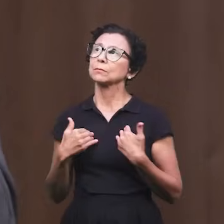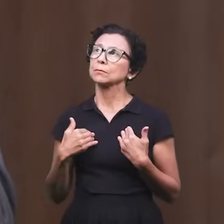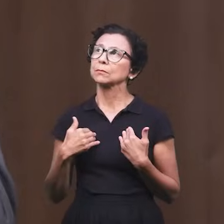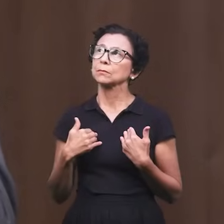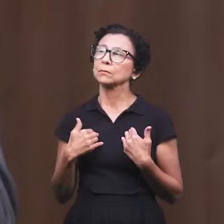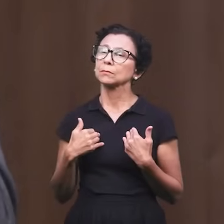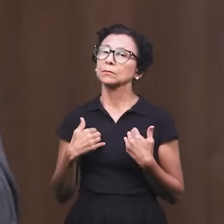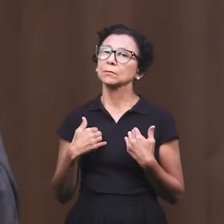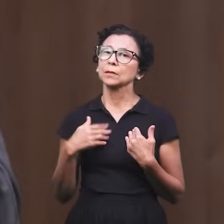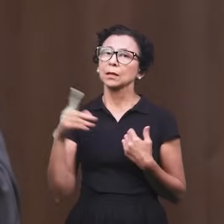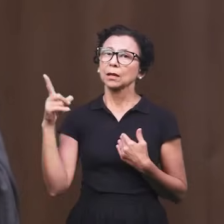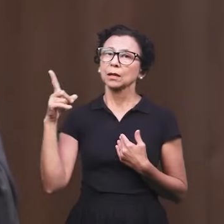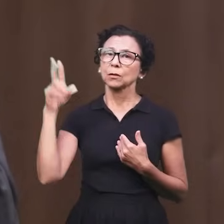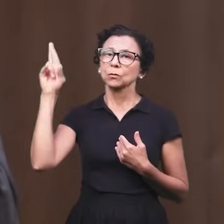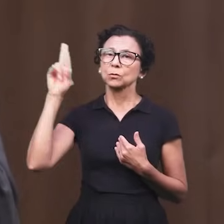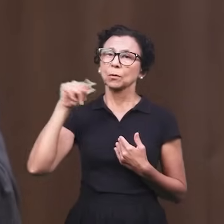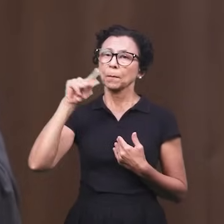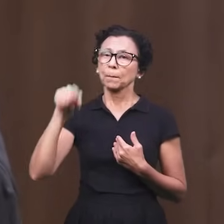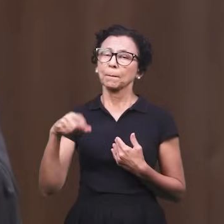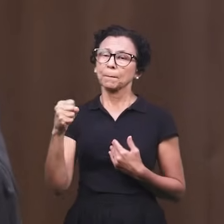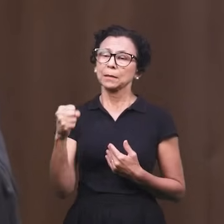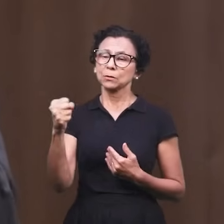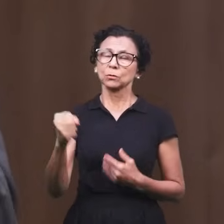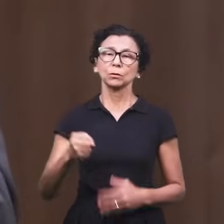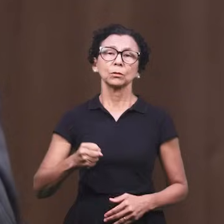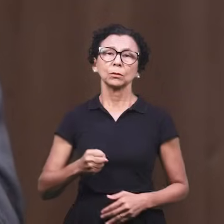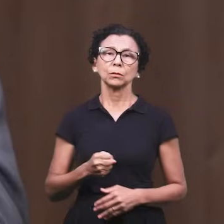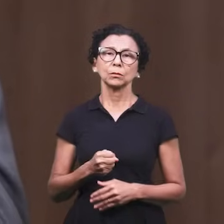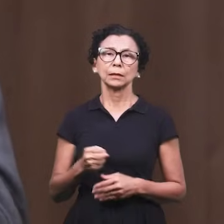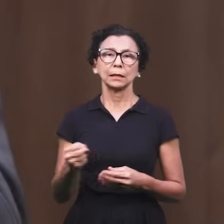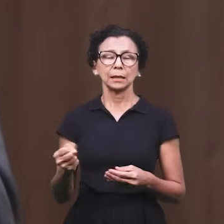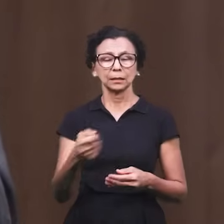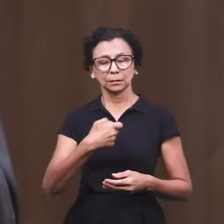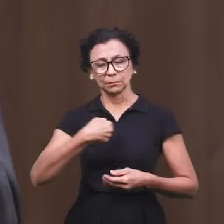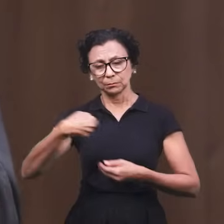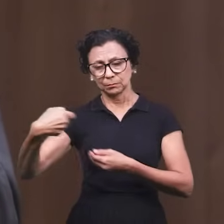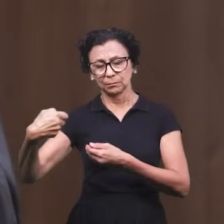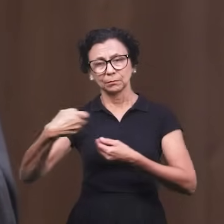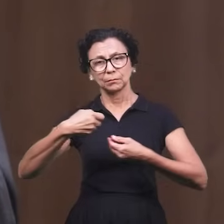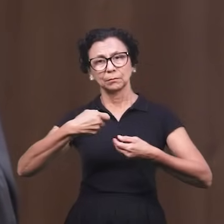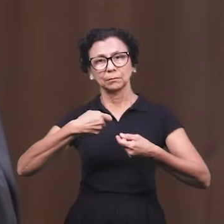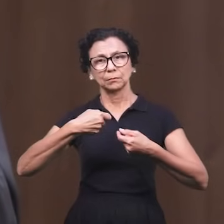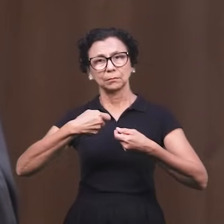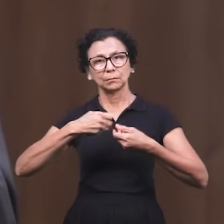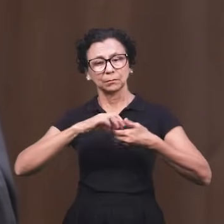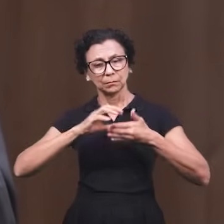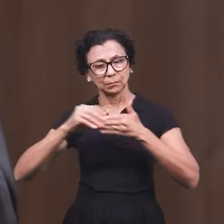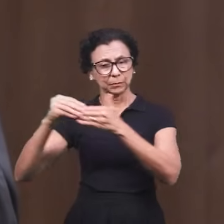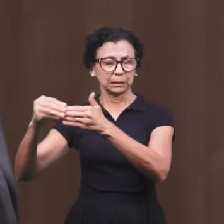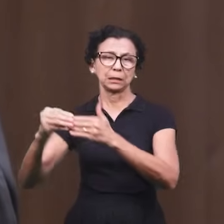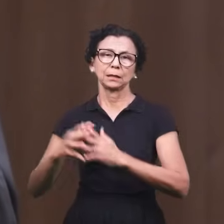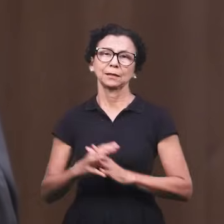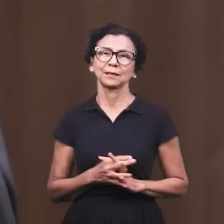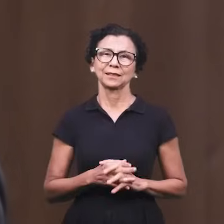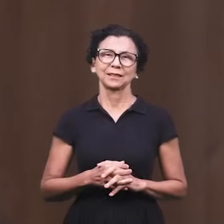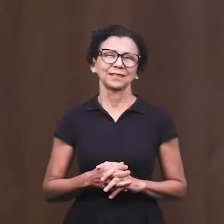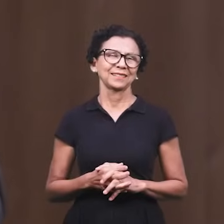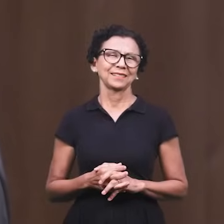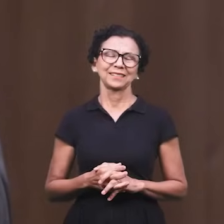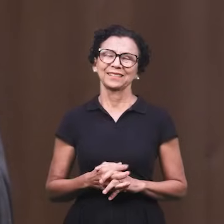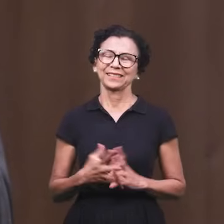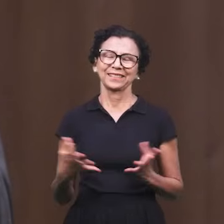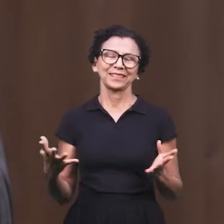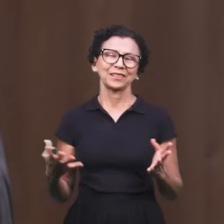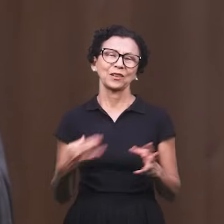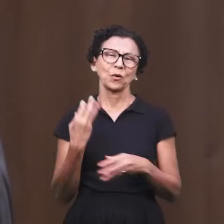é o meu pastor, mas é o pastor que guia, que dirige a minha vida. Dentro dessa entrega verdadeira. Ninguém pode enganar o Senhor. Ele fala isso